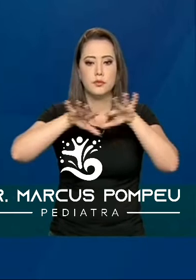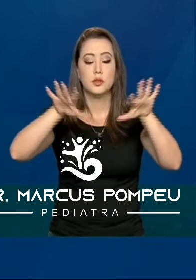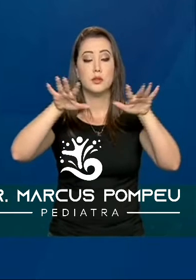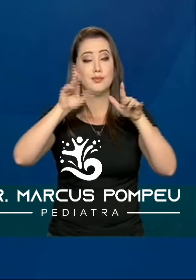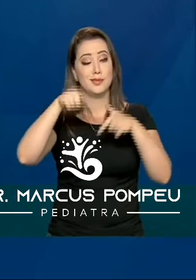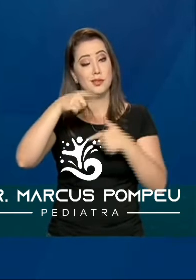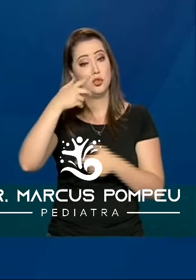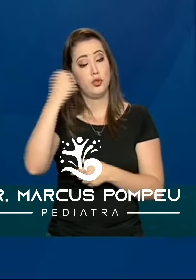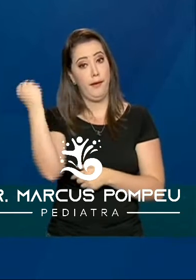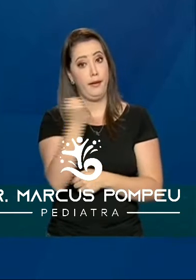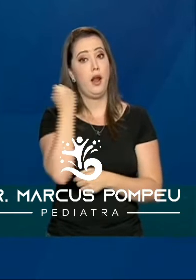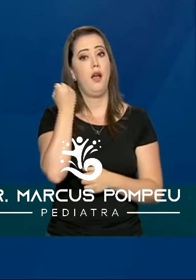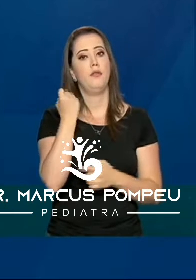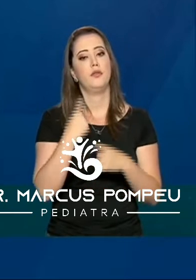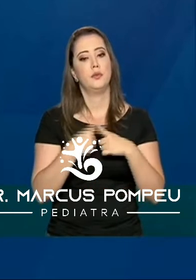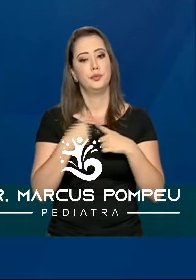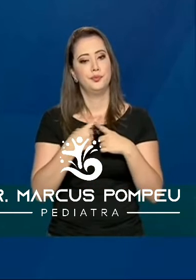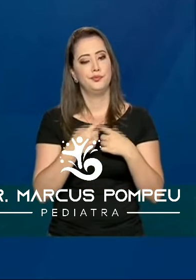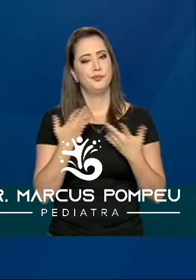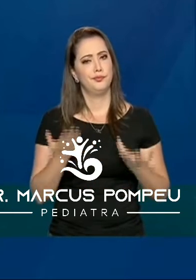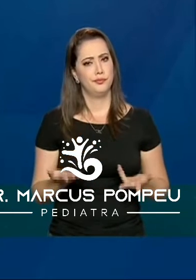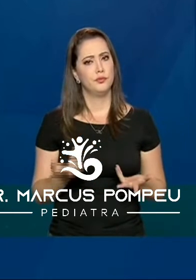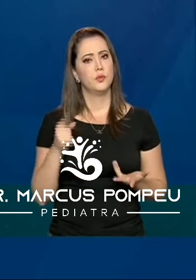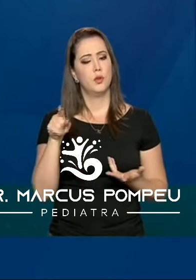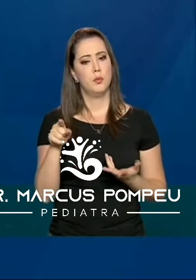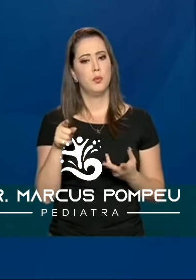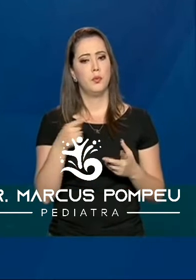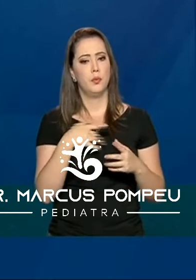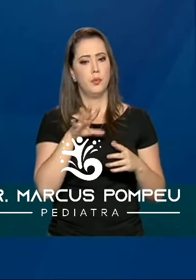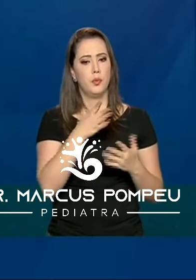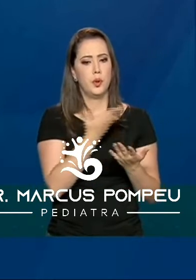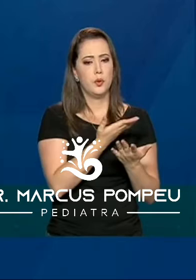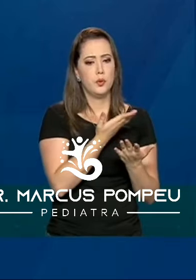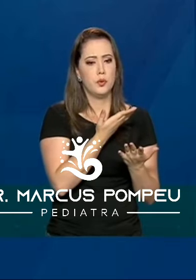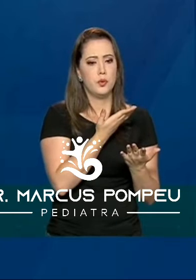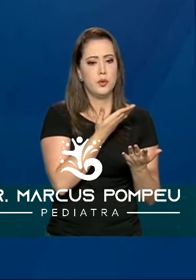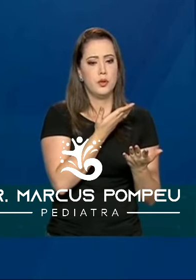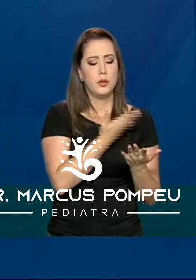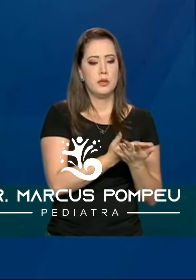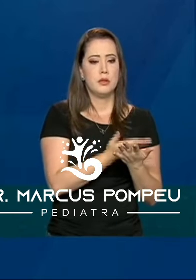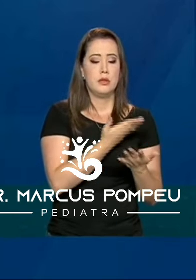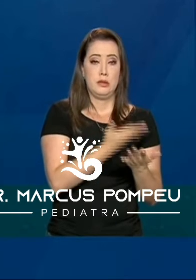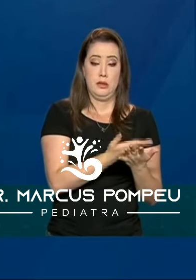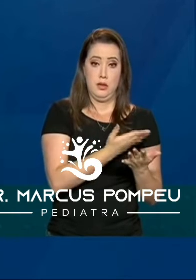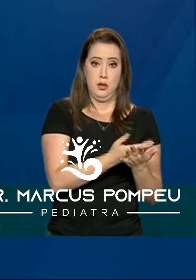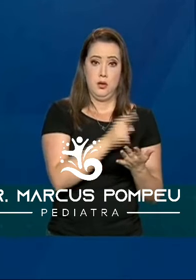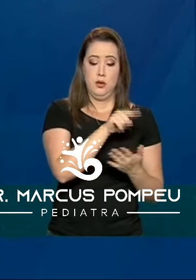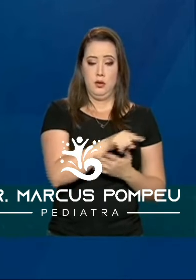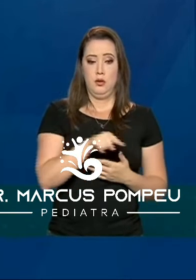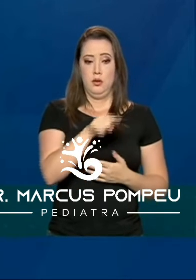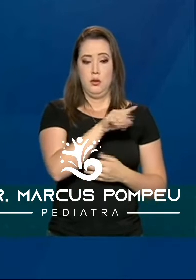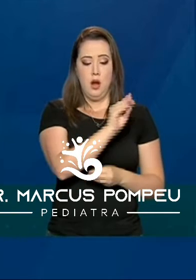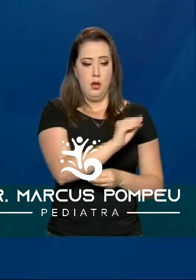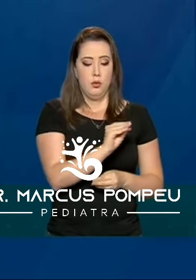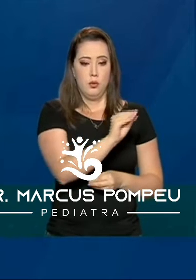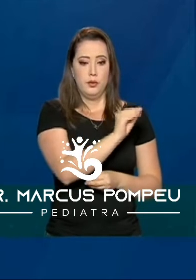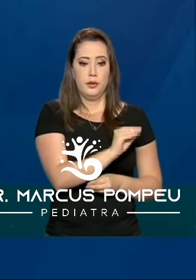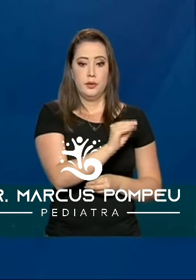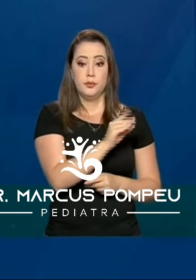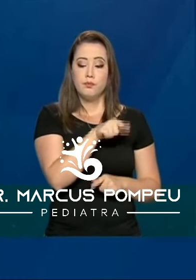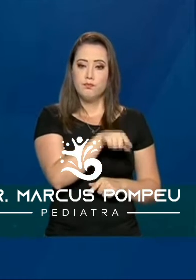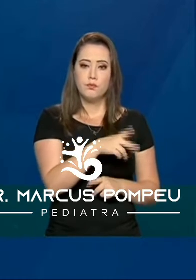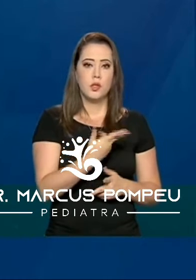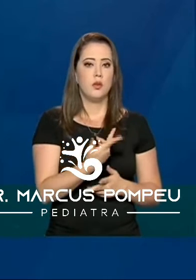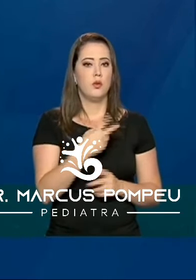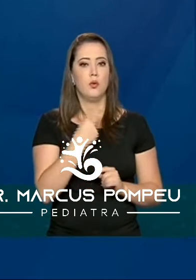quê. Estratificação de tratamento, pessoal, é uma coisa muito importante. Estratificar significa eu cuido, eu trato, eu